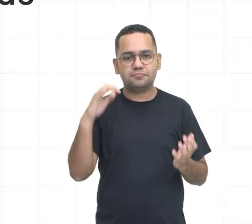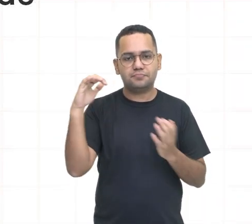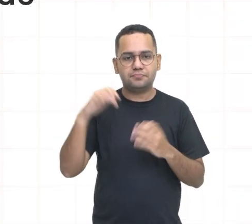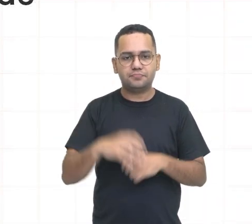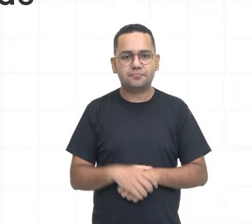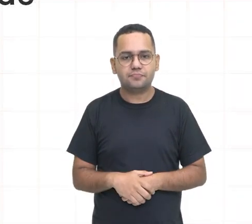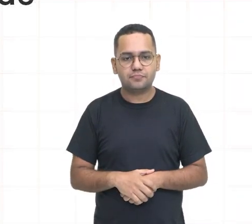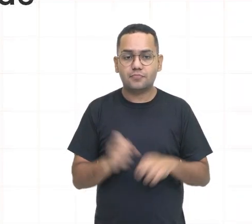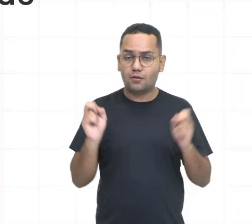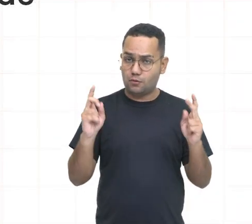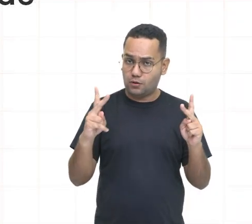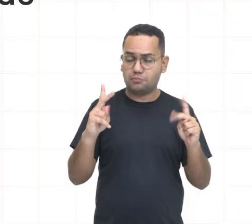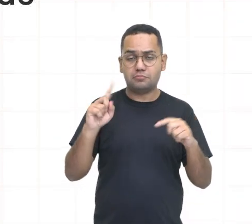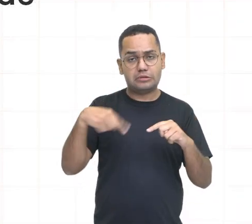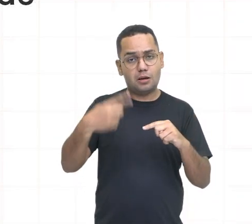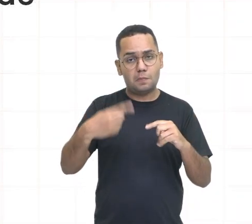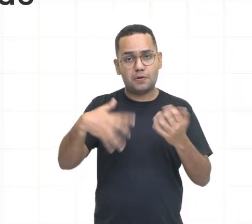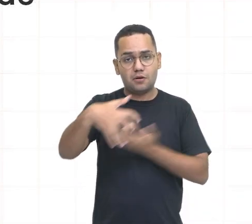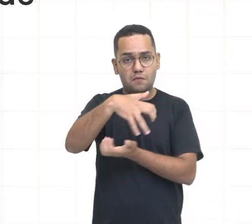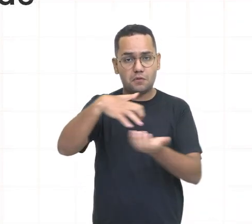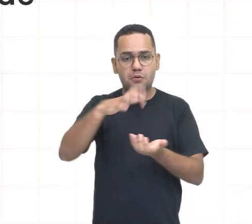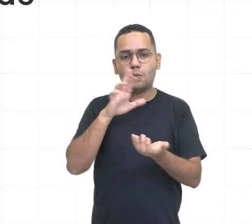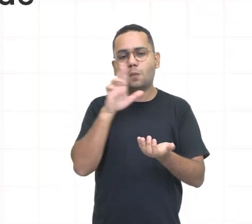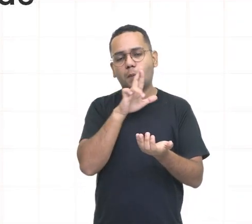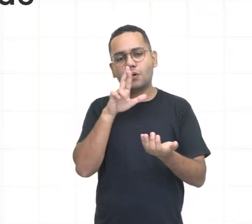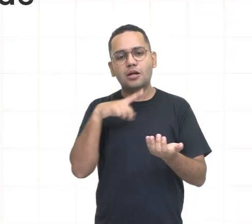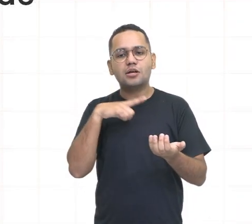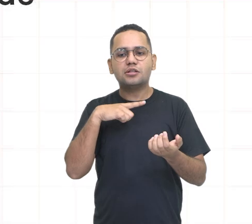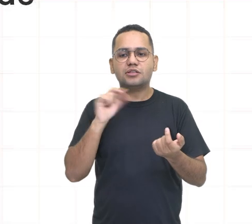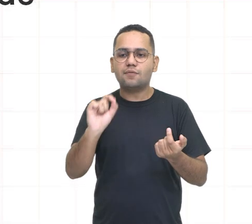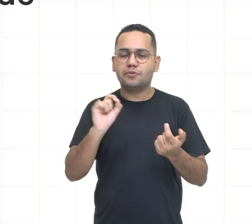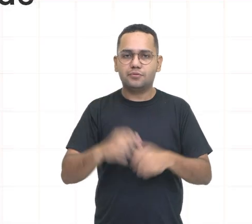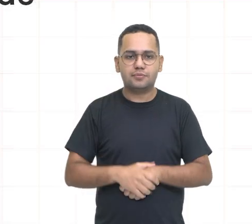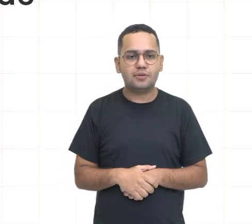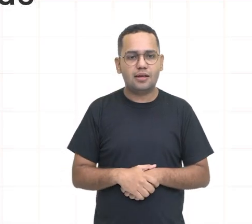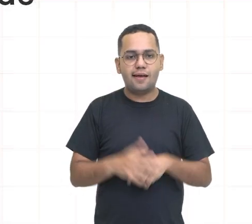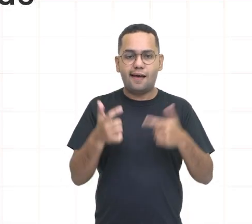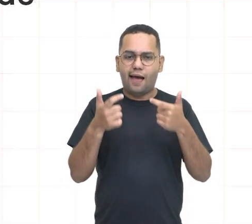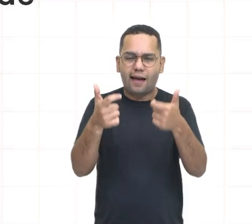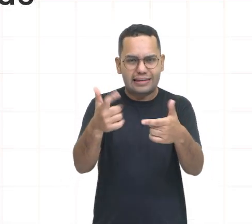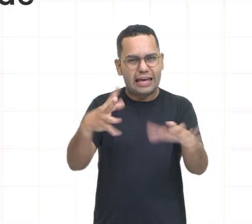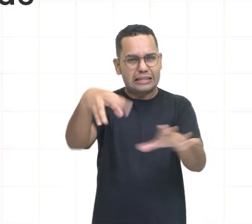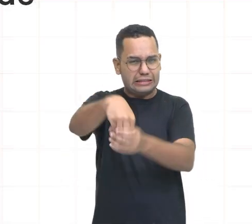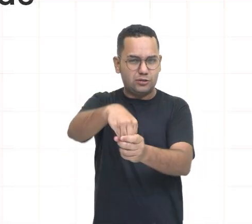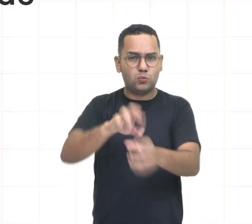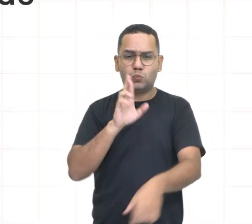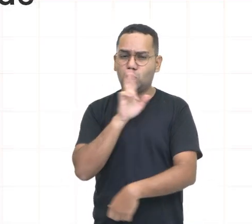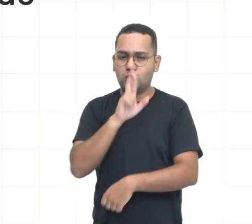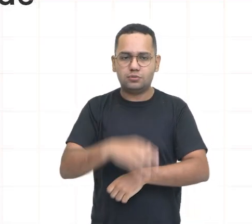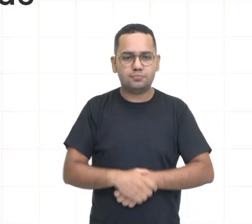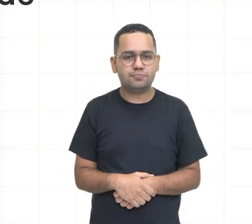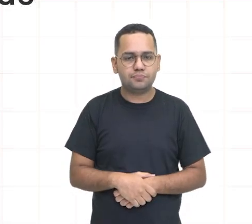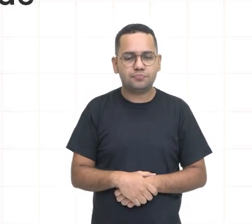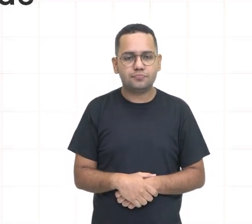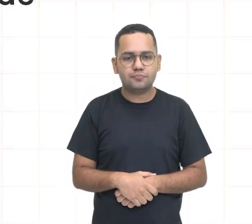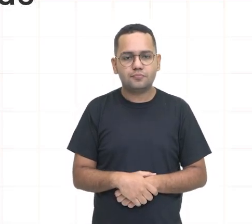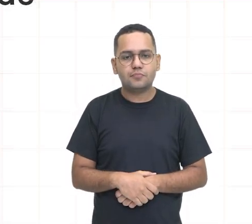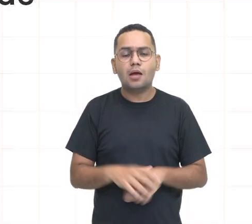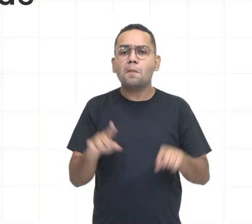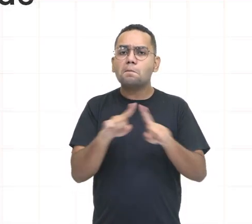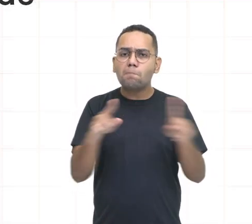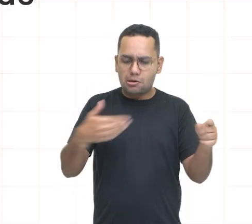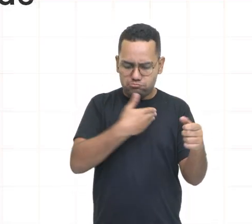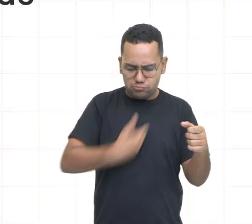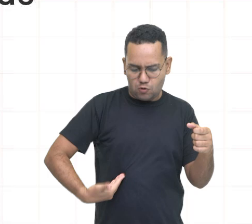Após a Revolução Russa, houve o chamado período de Guerra Civil. A Guerra Civil na Rússia. Os 4 primeiros anos do